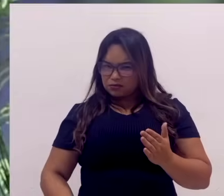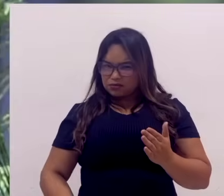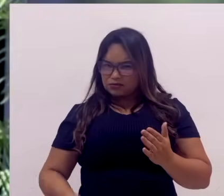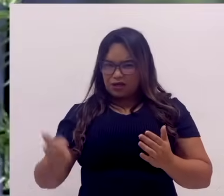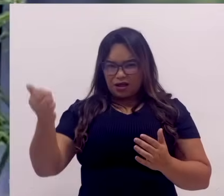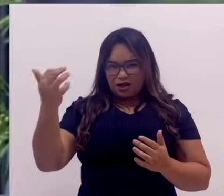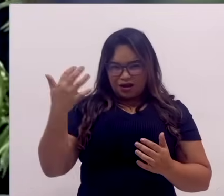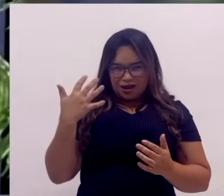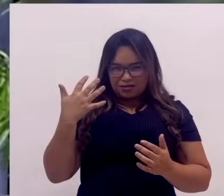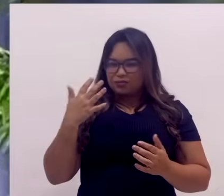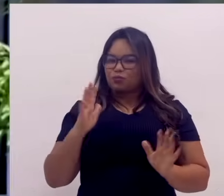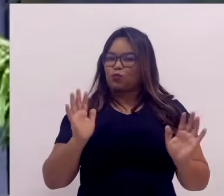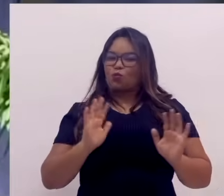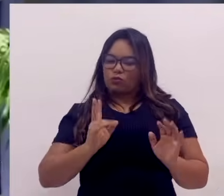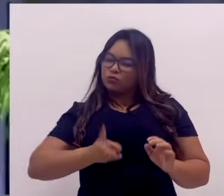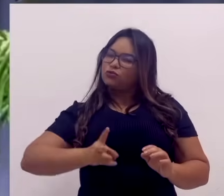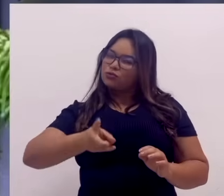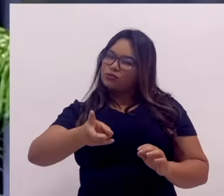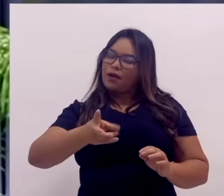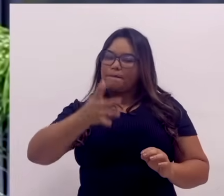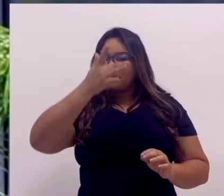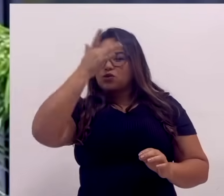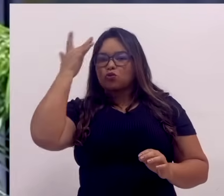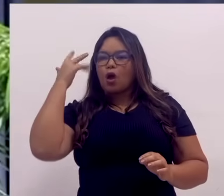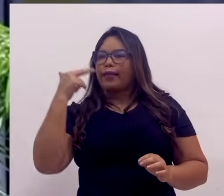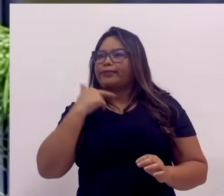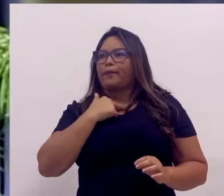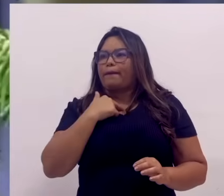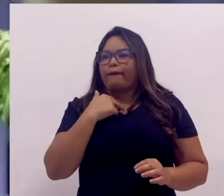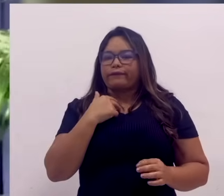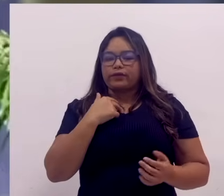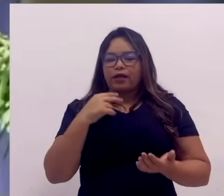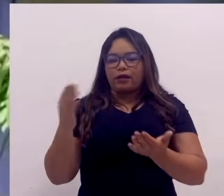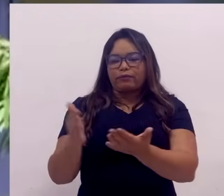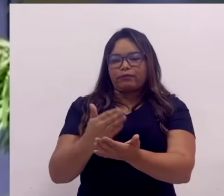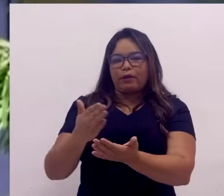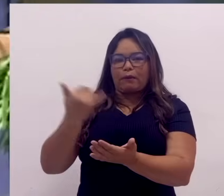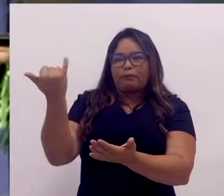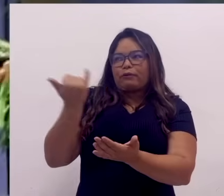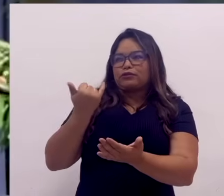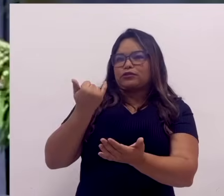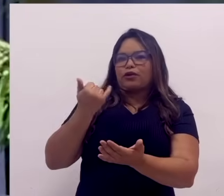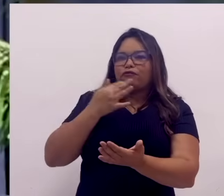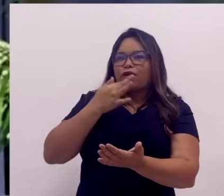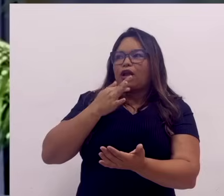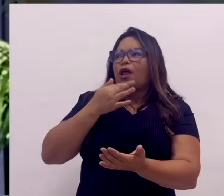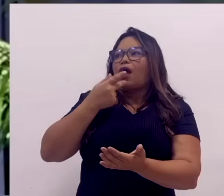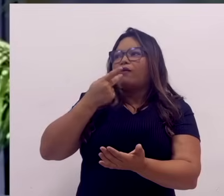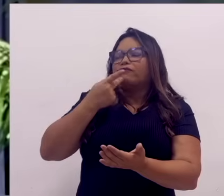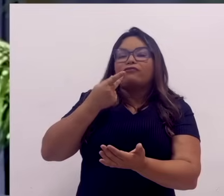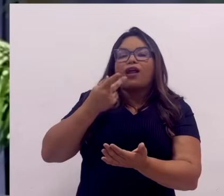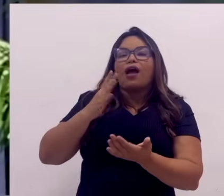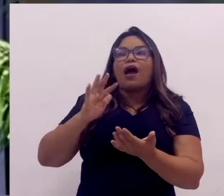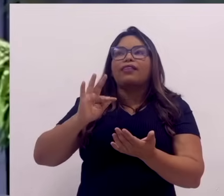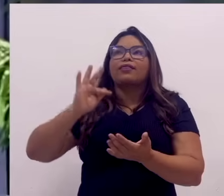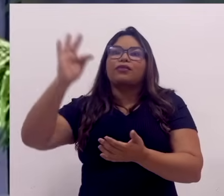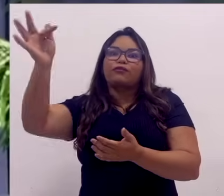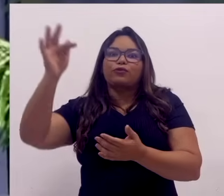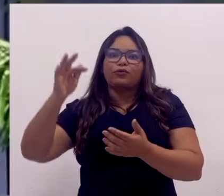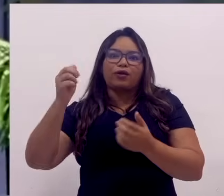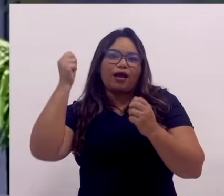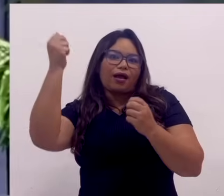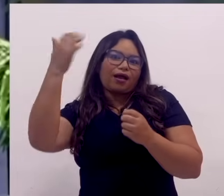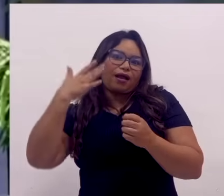o período da graça não pode ter terminado. Por isso, ninguém pode pegar essa profecia e lançá-la para o futuro, depois do tempo da graça.